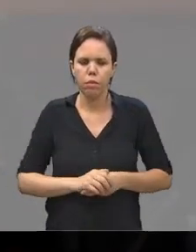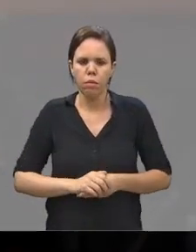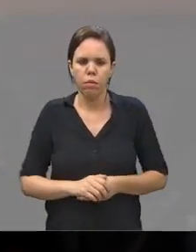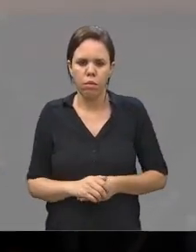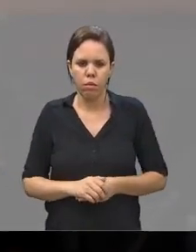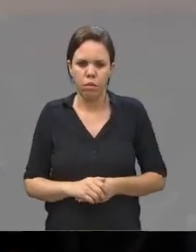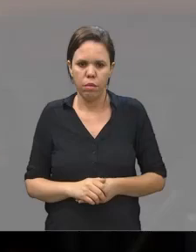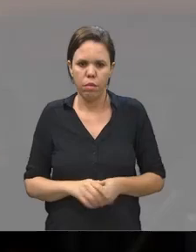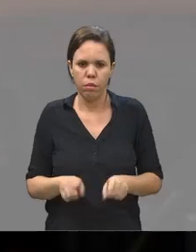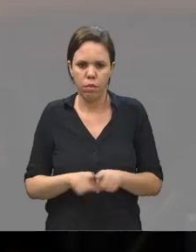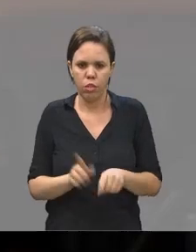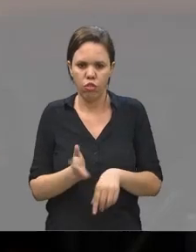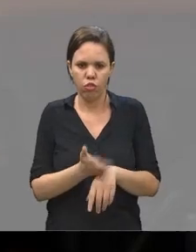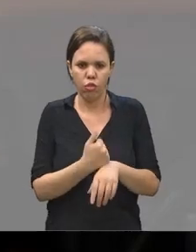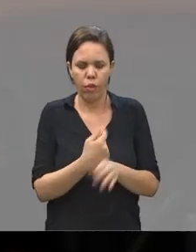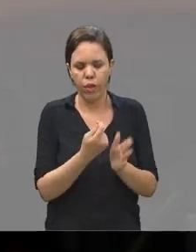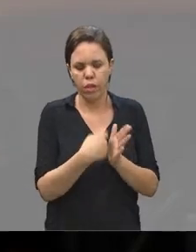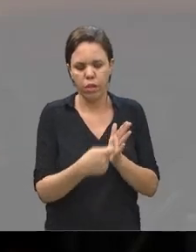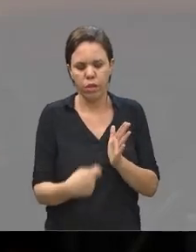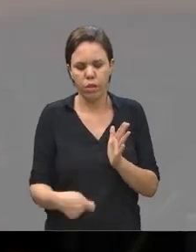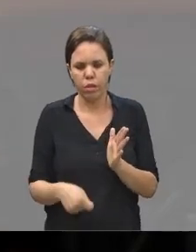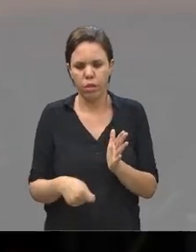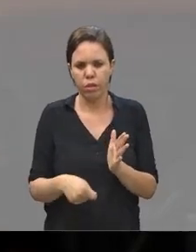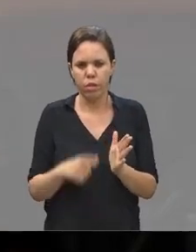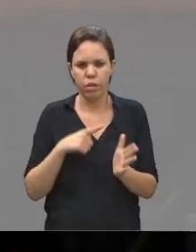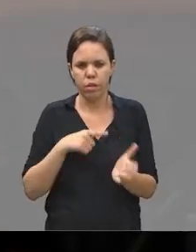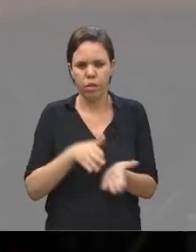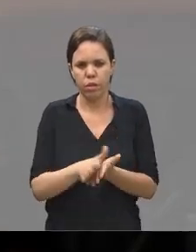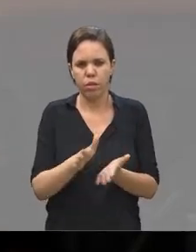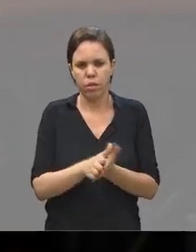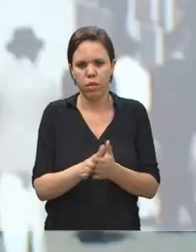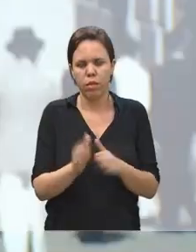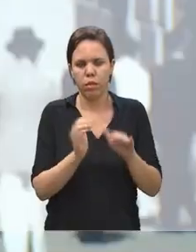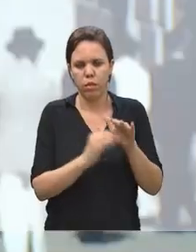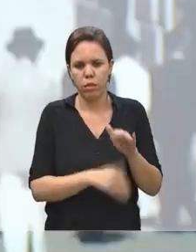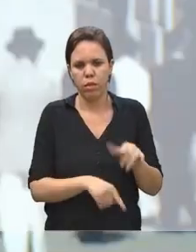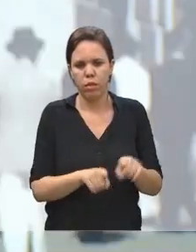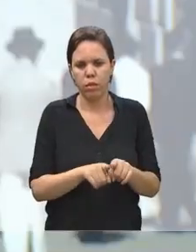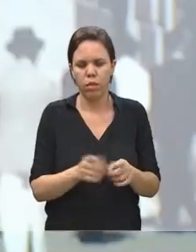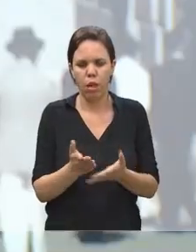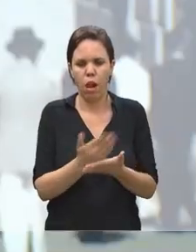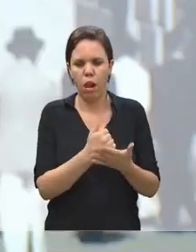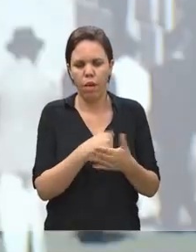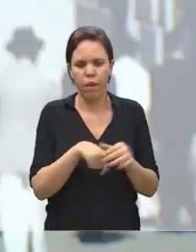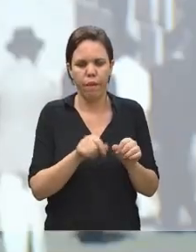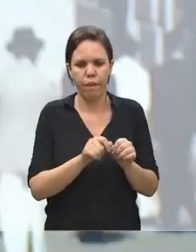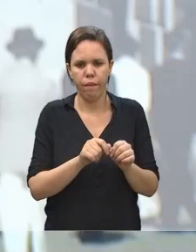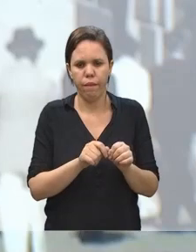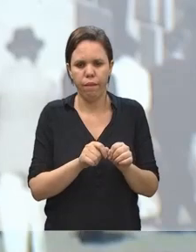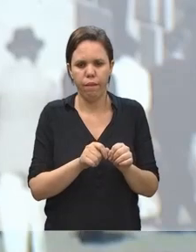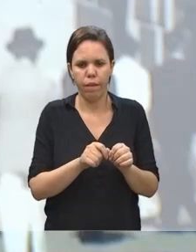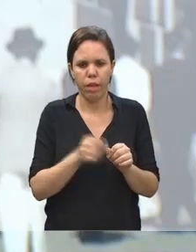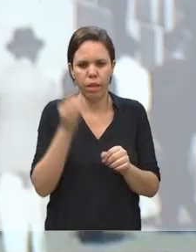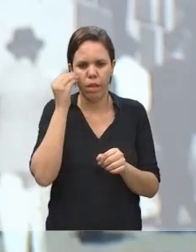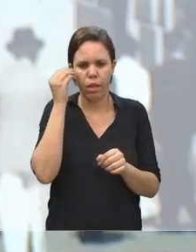isso advém da escrita gráfica que passa pelo arquivo. Então a gente está tentando ao máximo, assim,